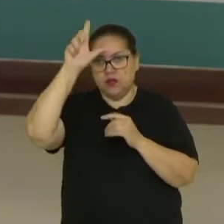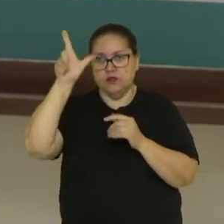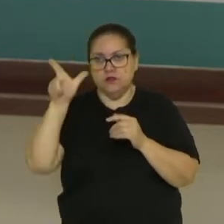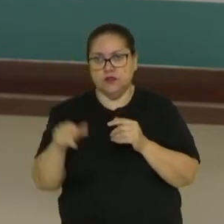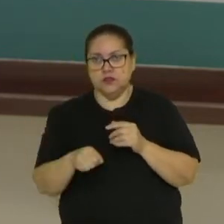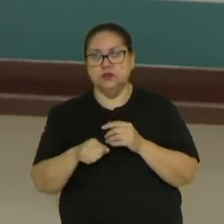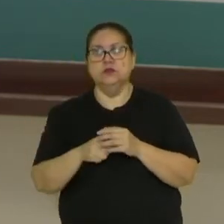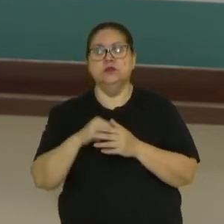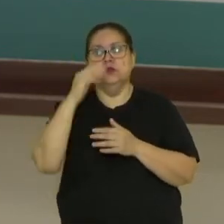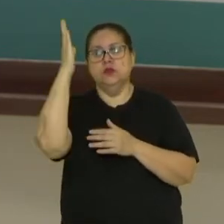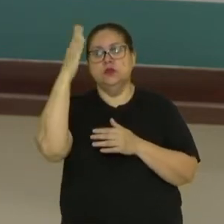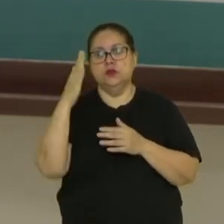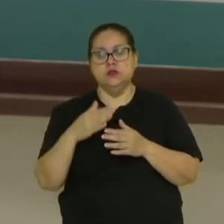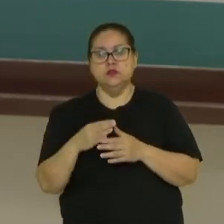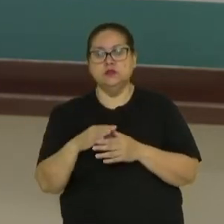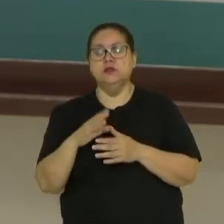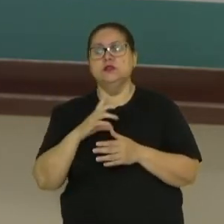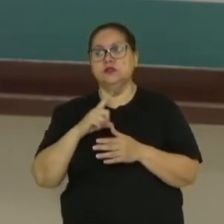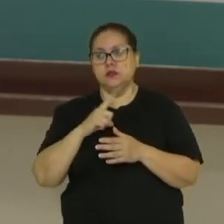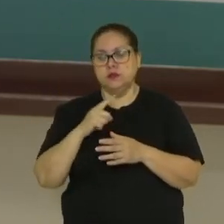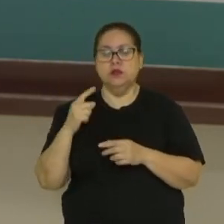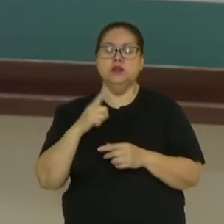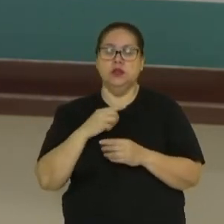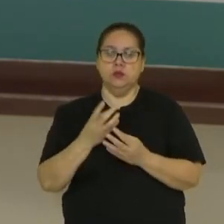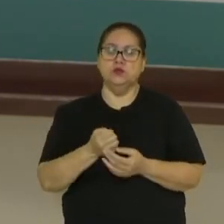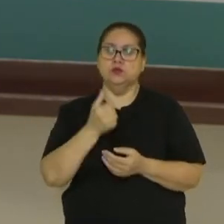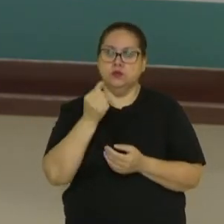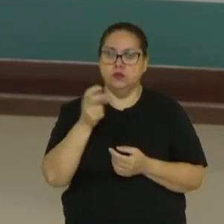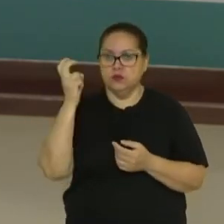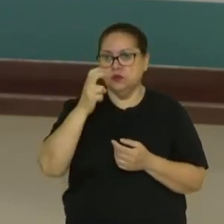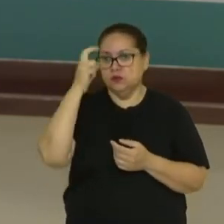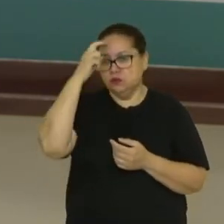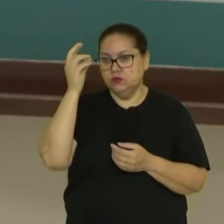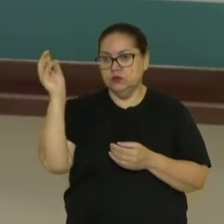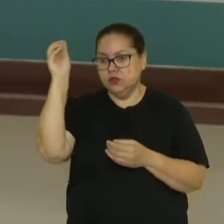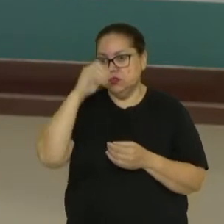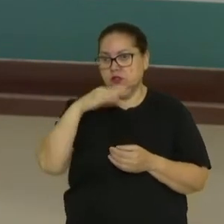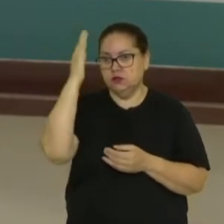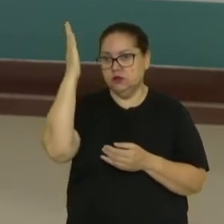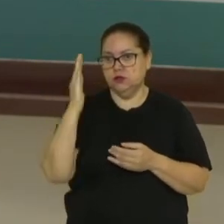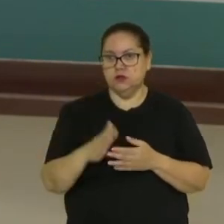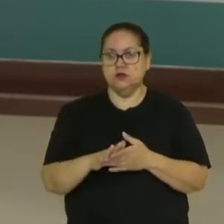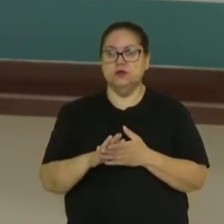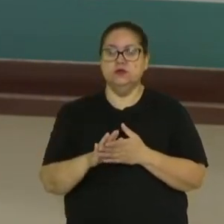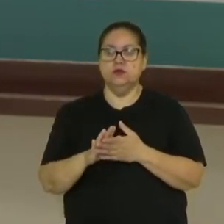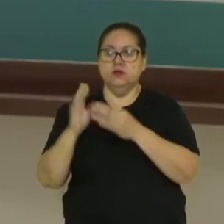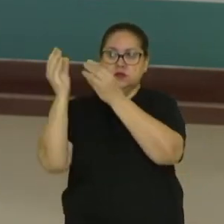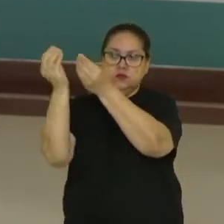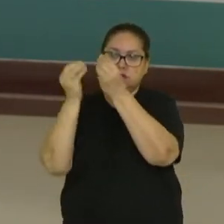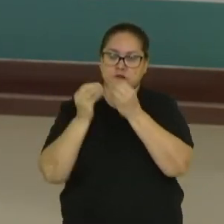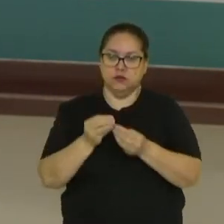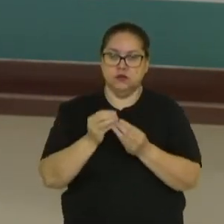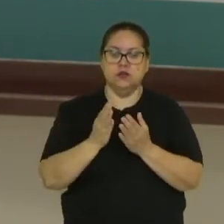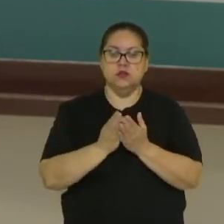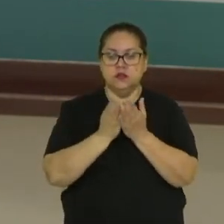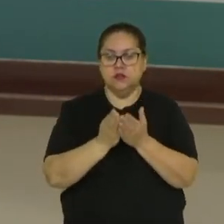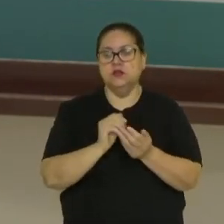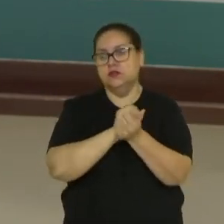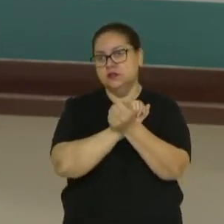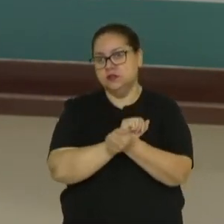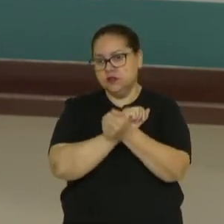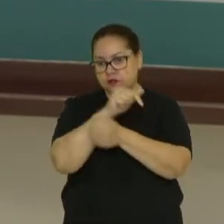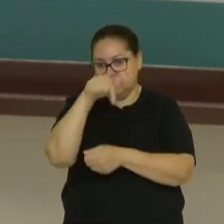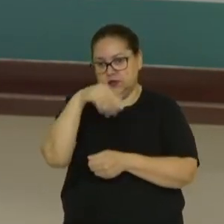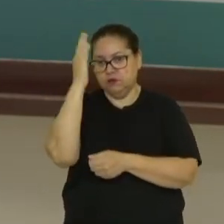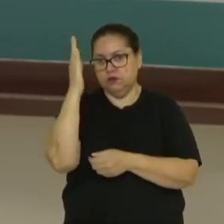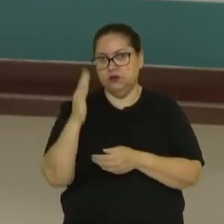Então, aqui no Brasil, inclusive, nós herdamos alguma parte dessa cultura com os negros, né, que foram trazidos na forma de